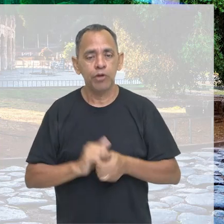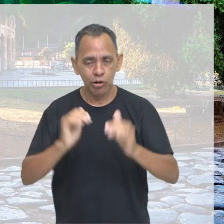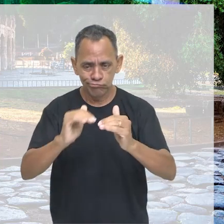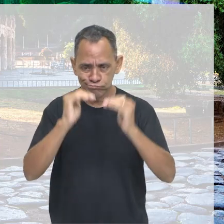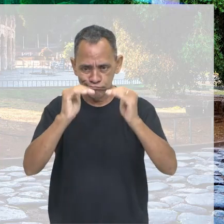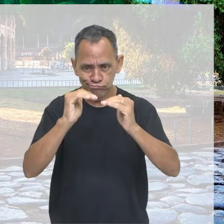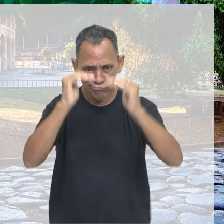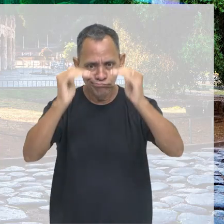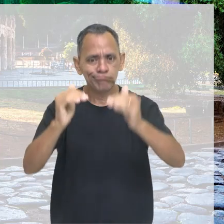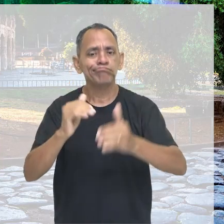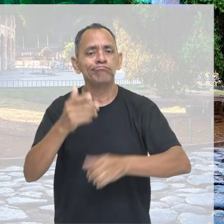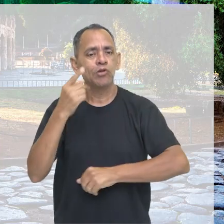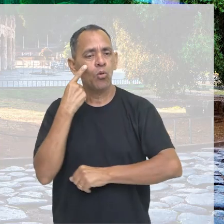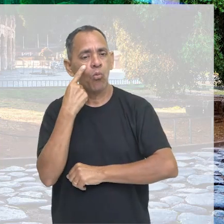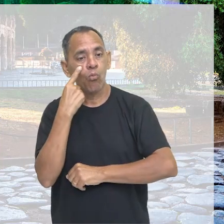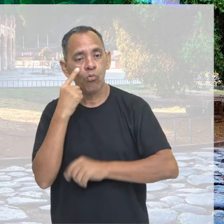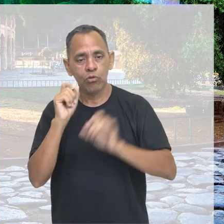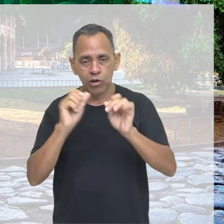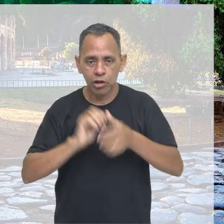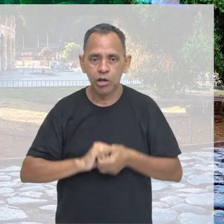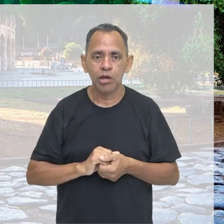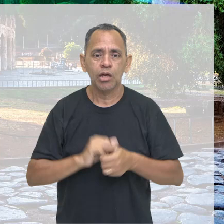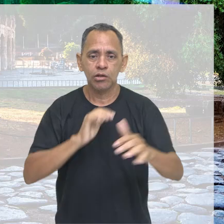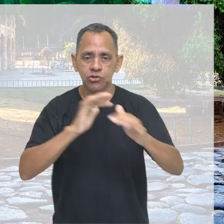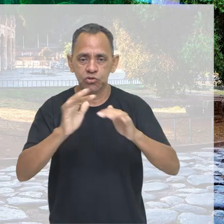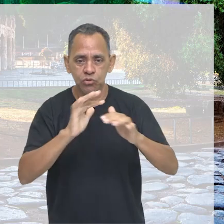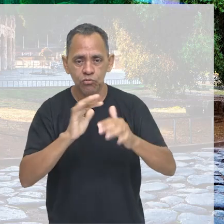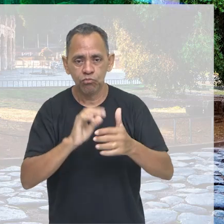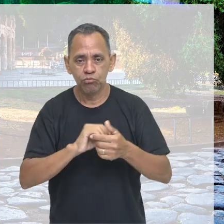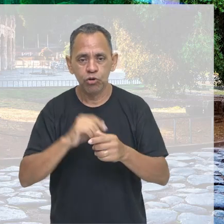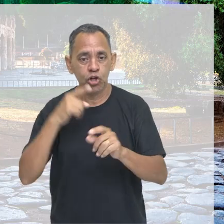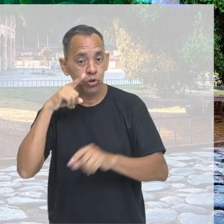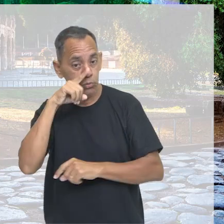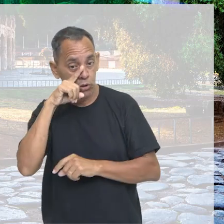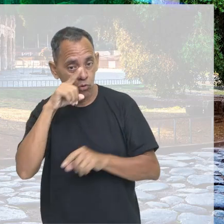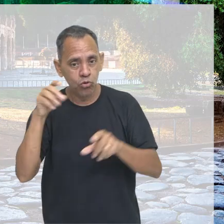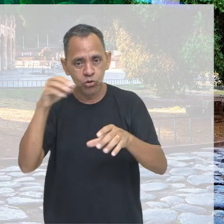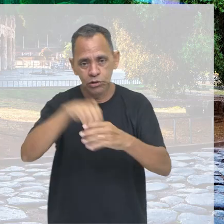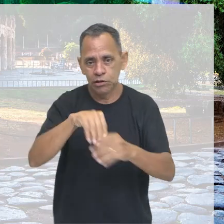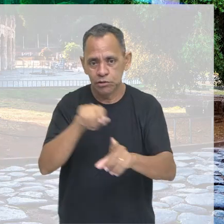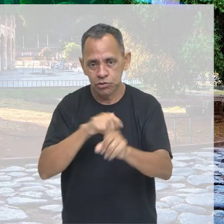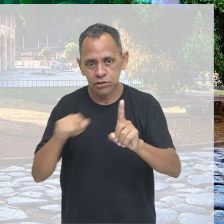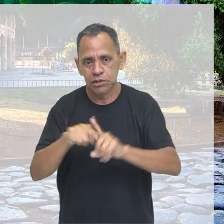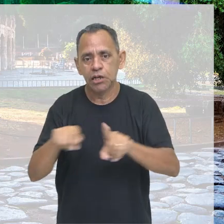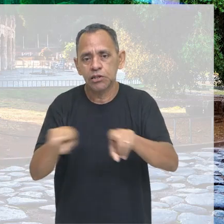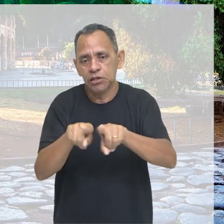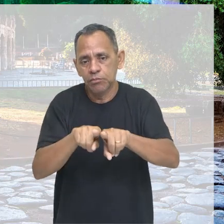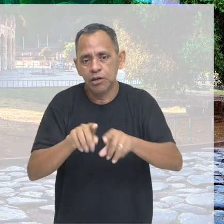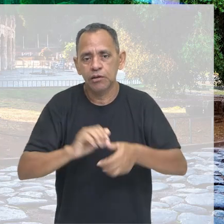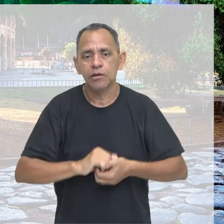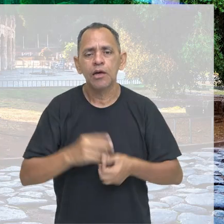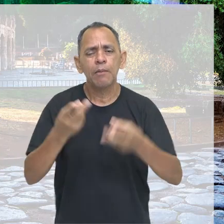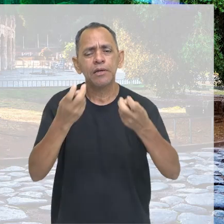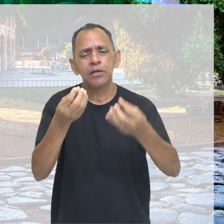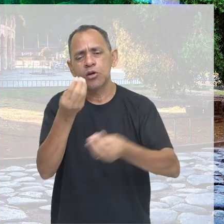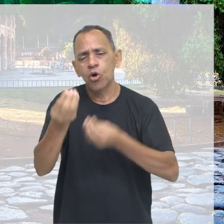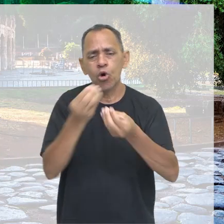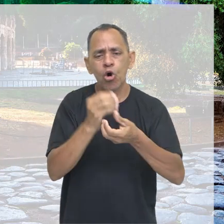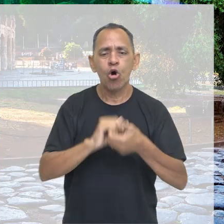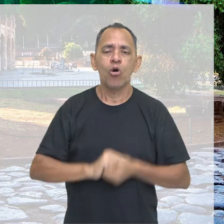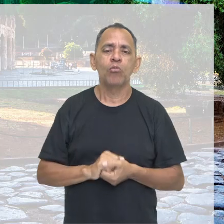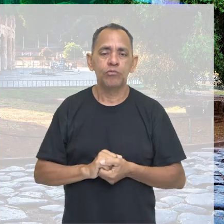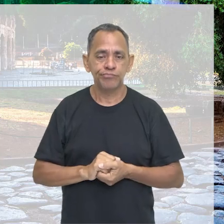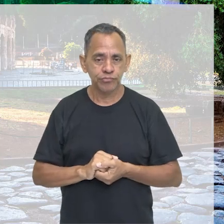estes movimentos como uma ameaça à ordem social. Lembrando que esse sistema ele vai justamente redistribuir